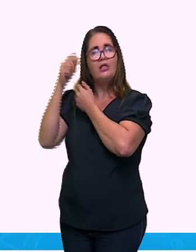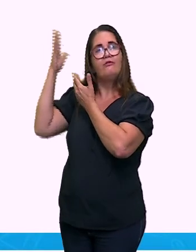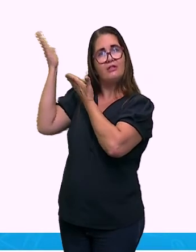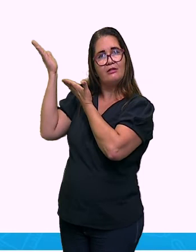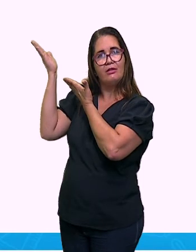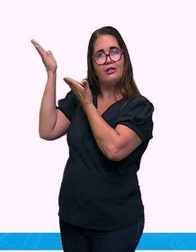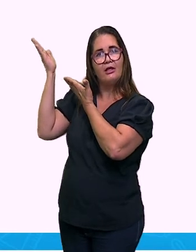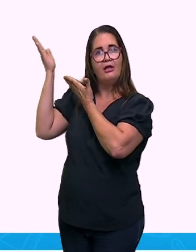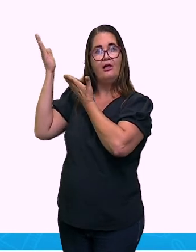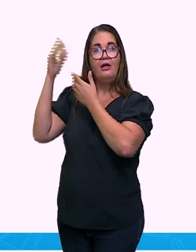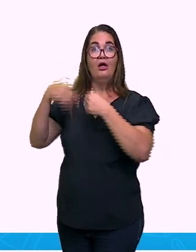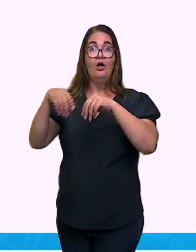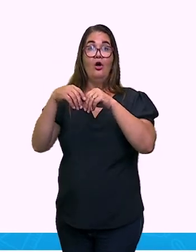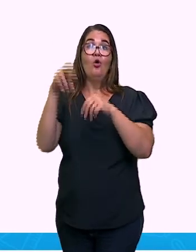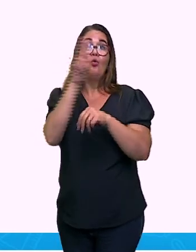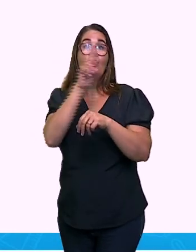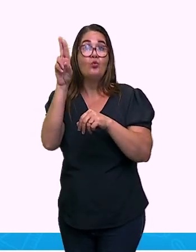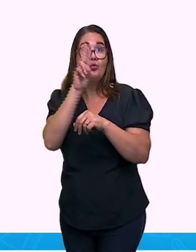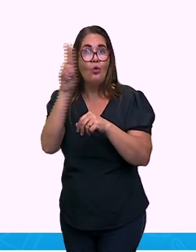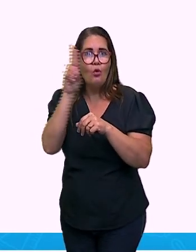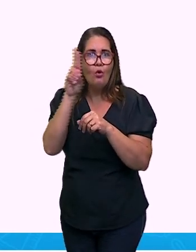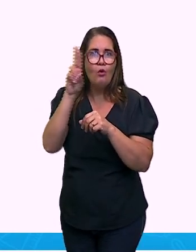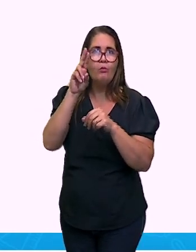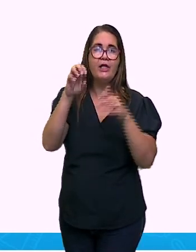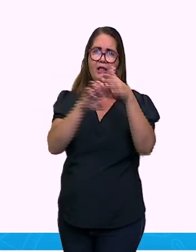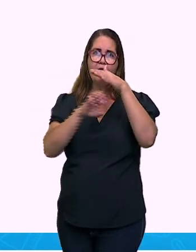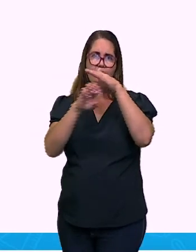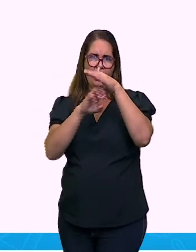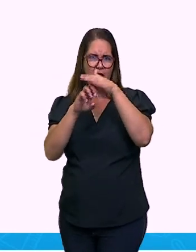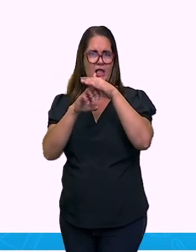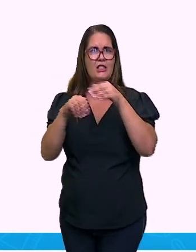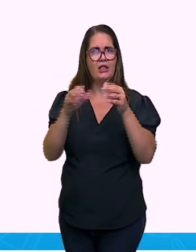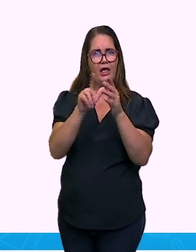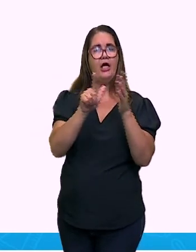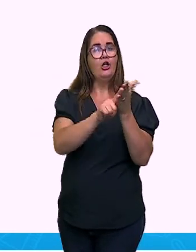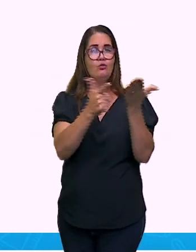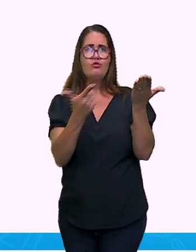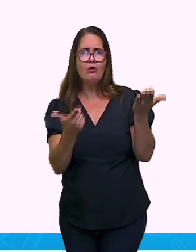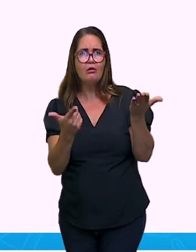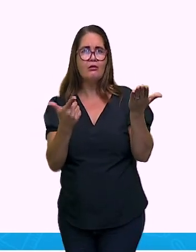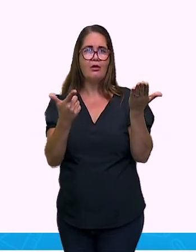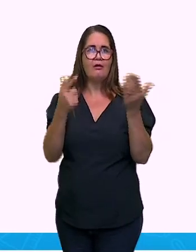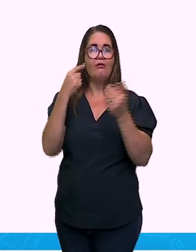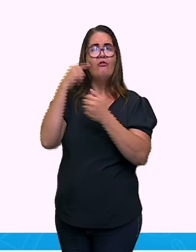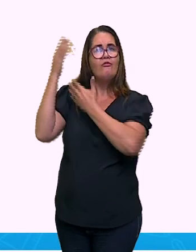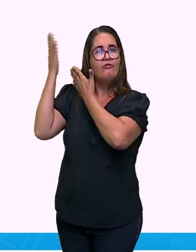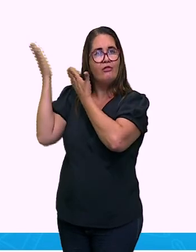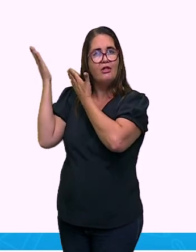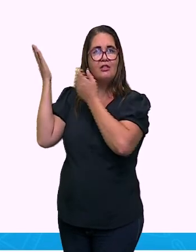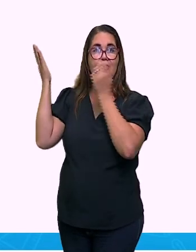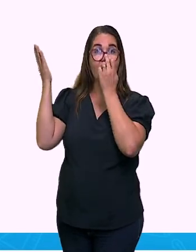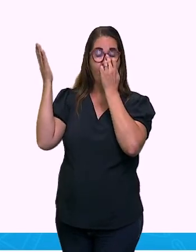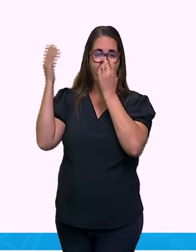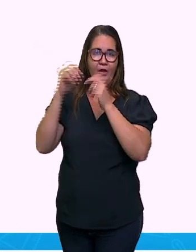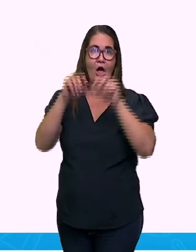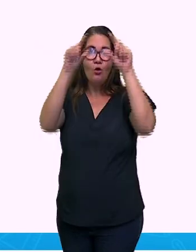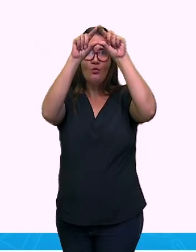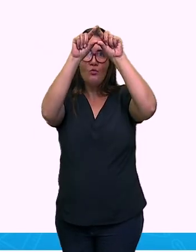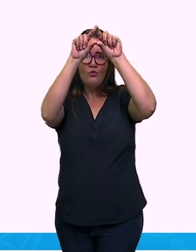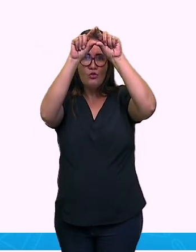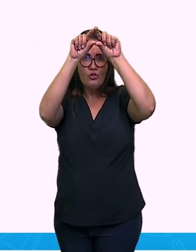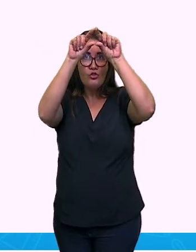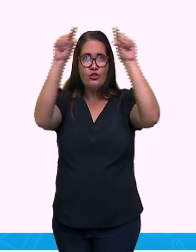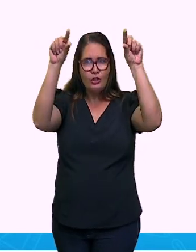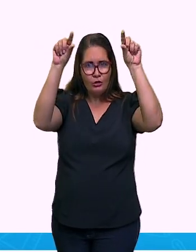jornal, o título, o lead. O que é esse lead? É um